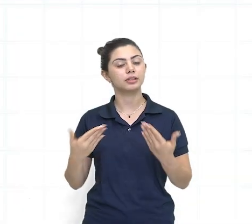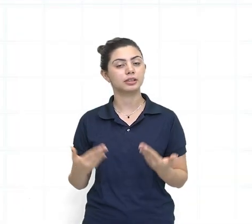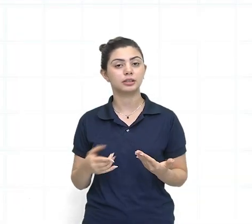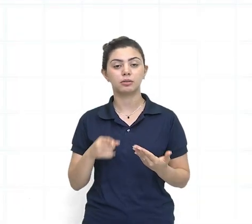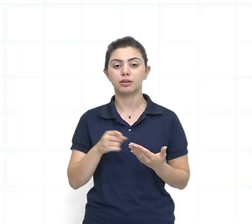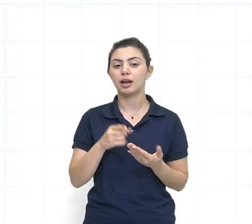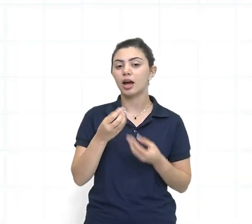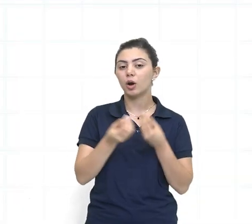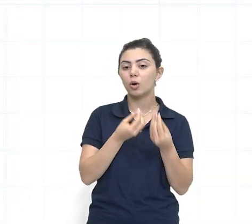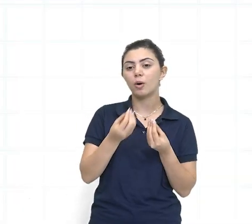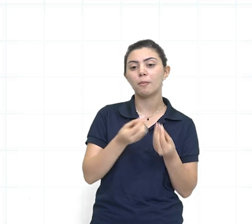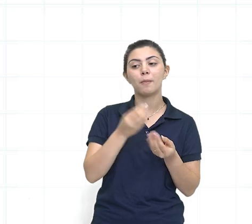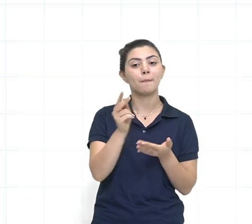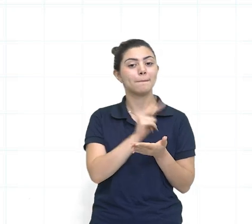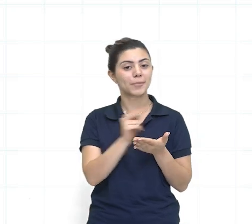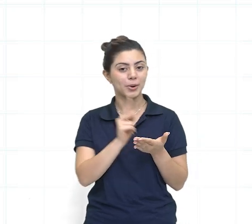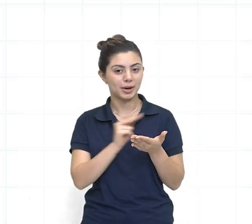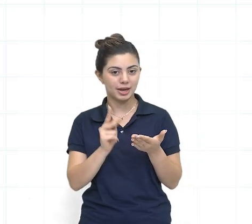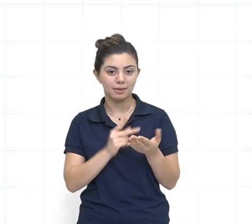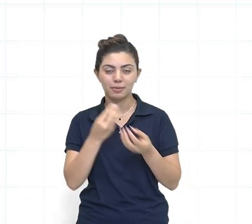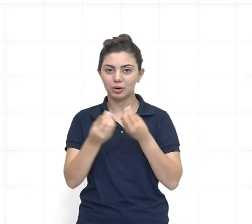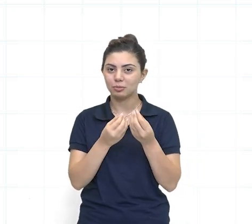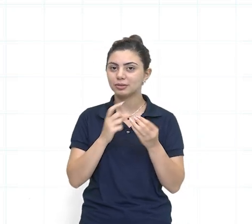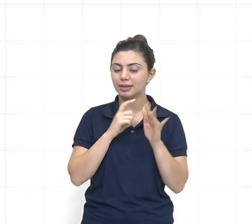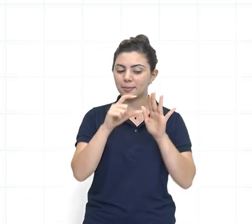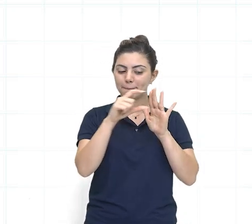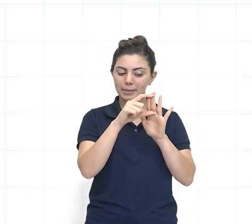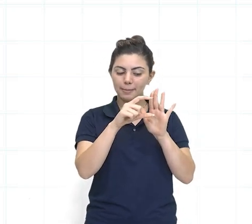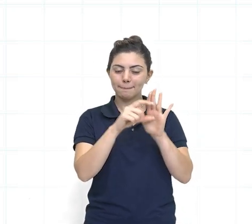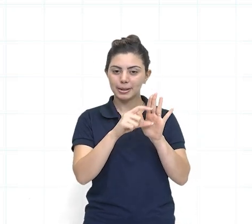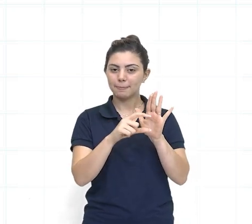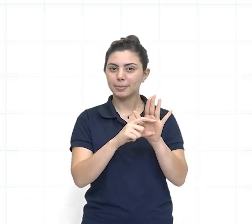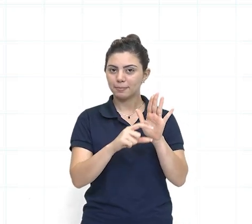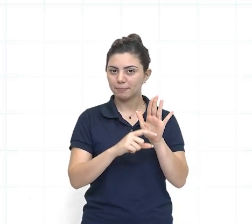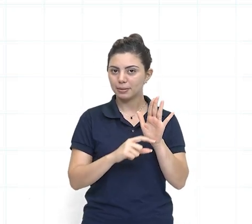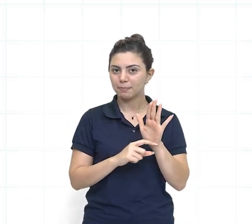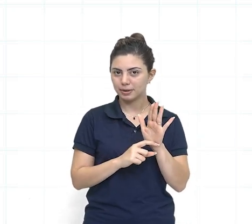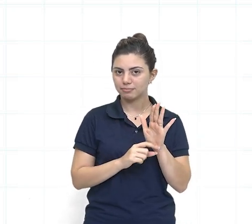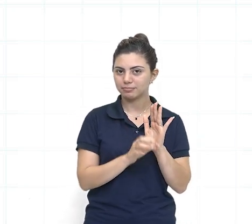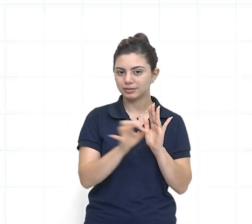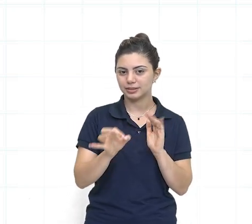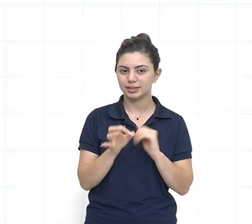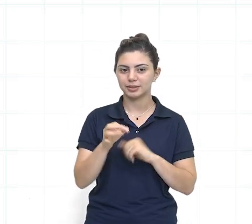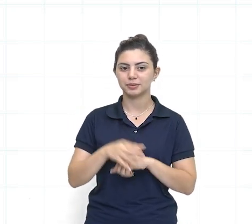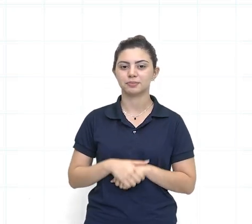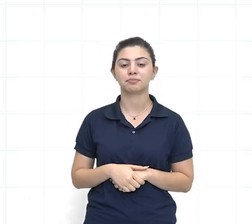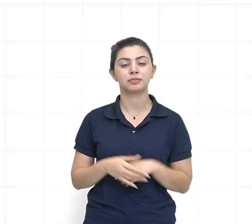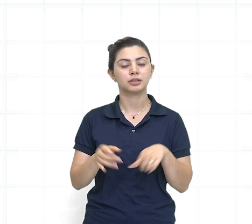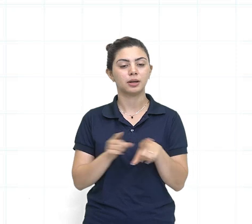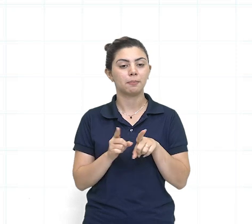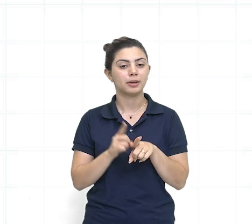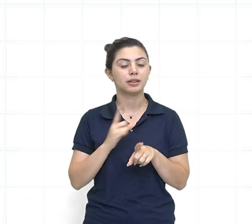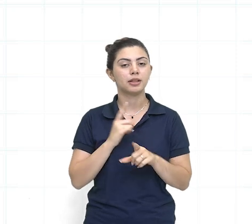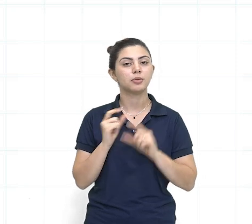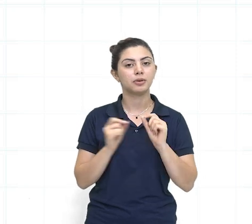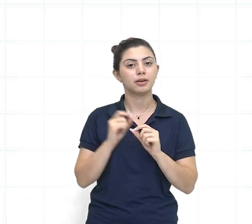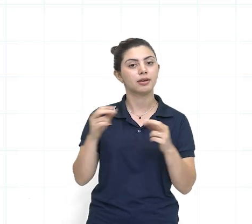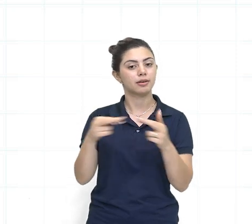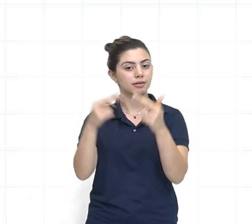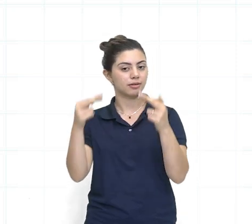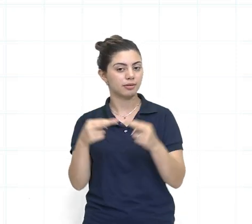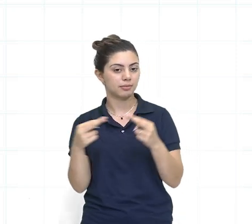dos poemas são organizados em versos, né, e estrofes, além de ter a